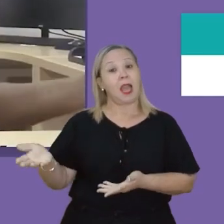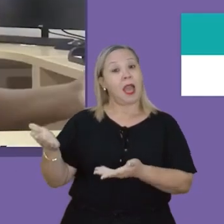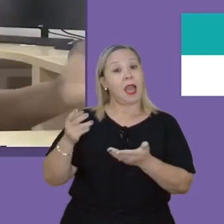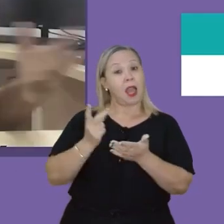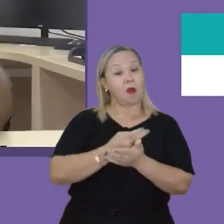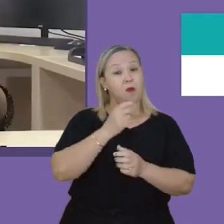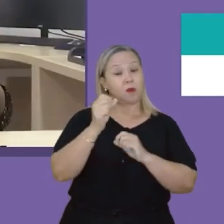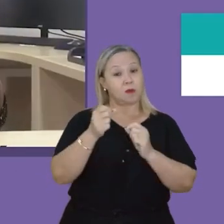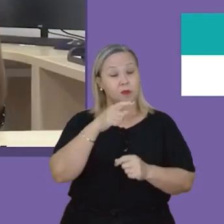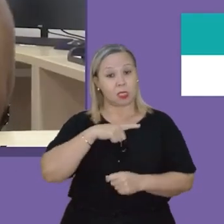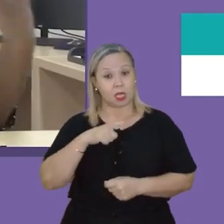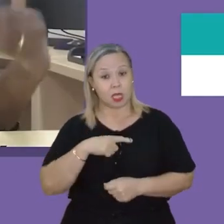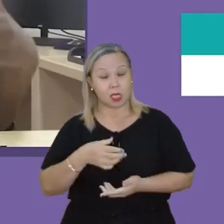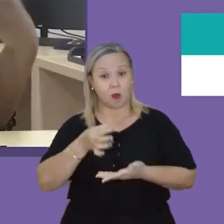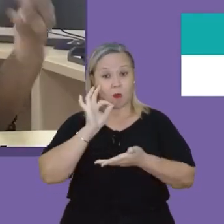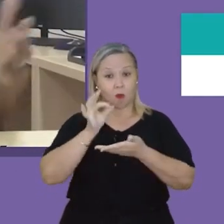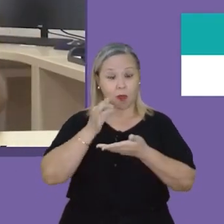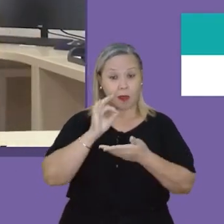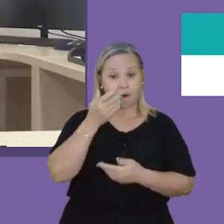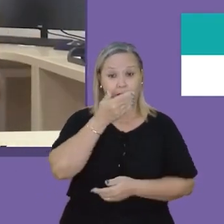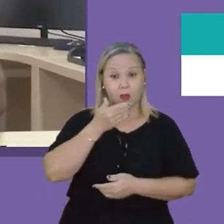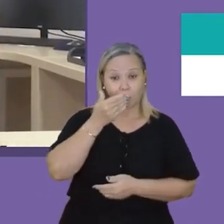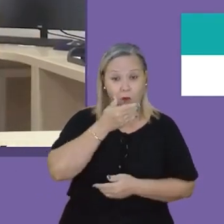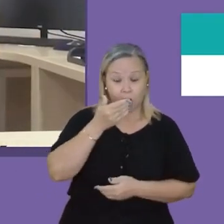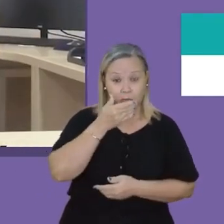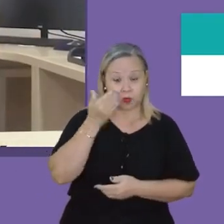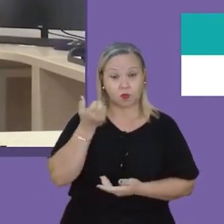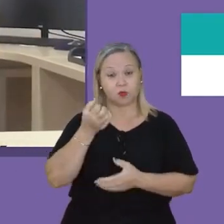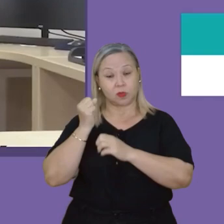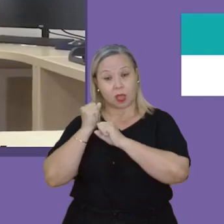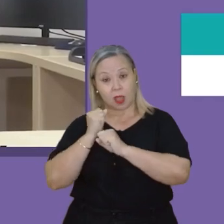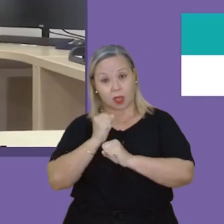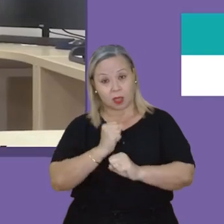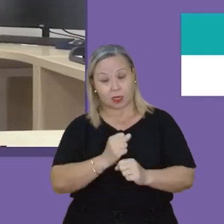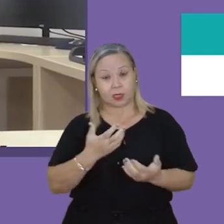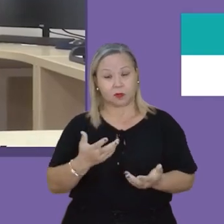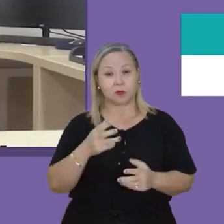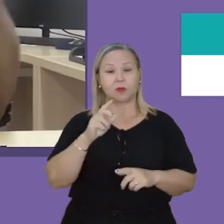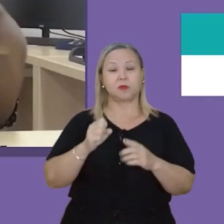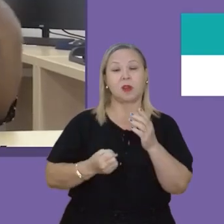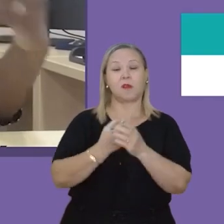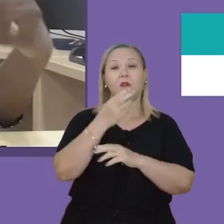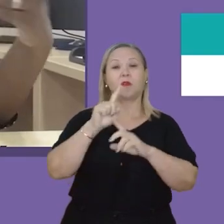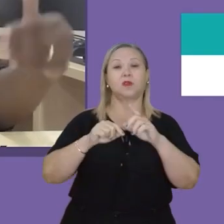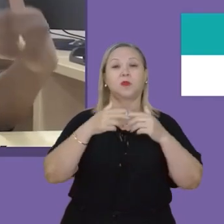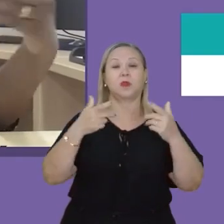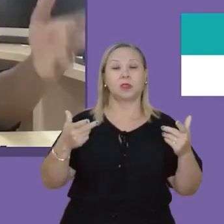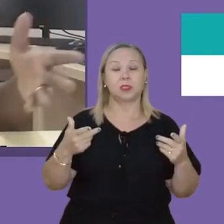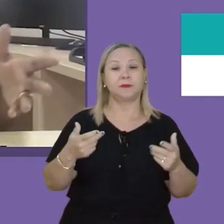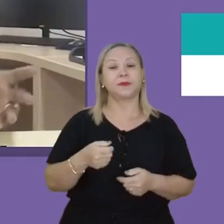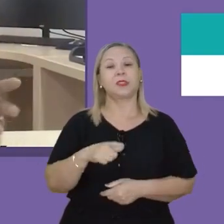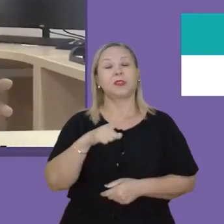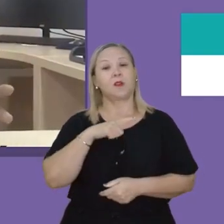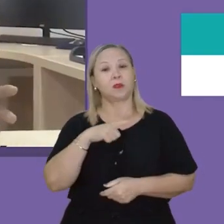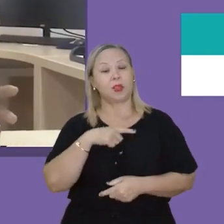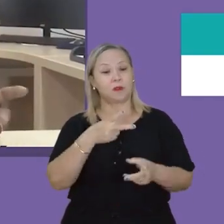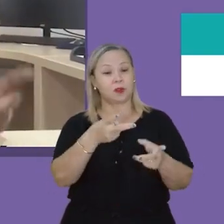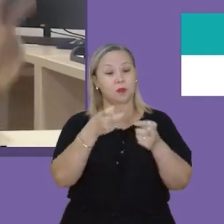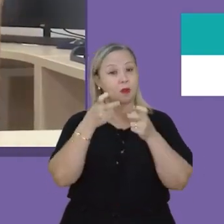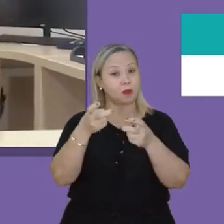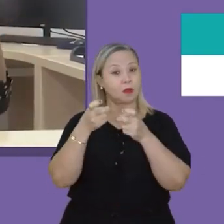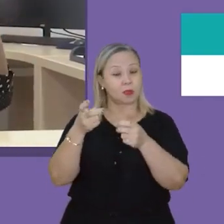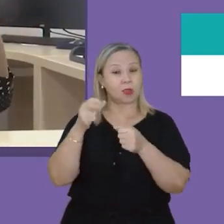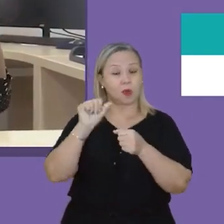a cana-de-açúcar e outras produções e outras explorações foram sendo